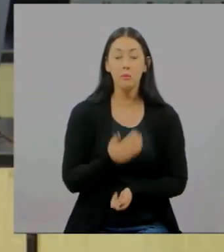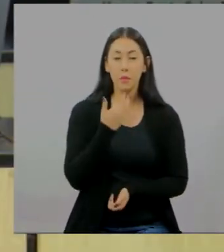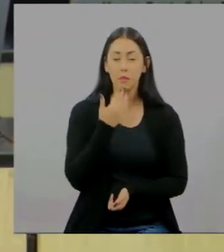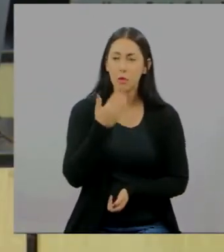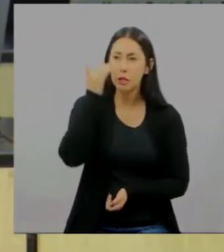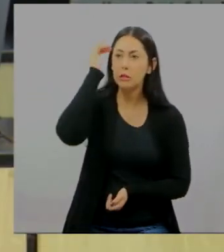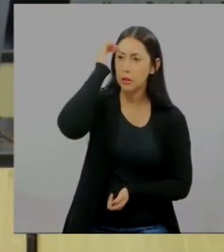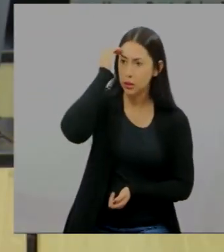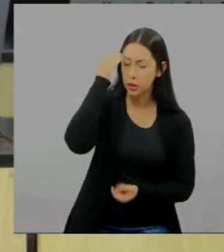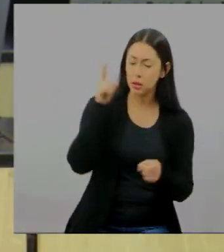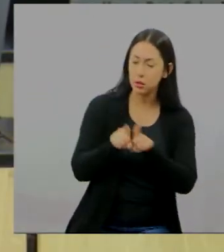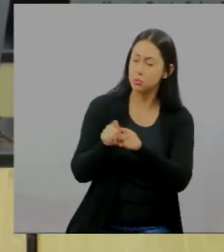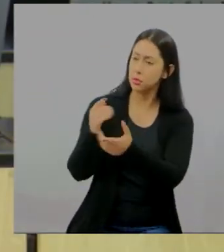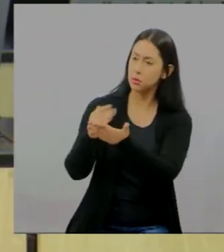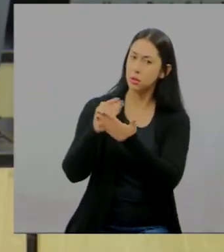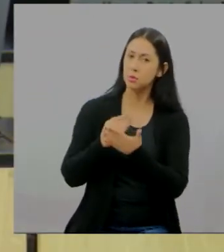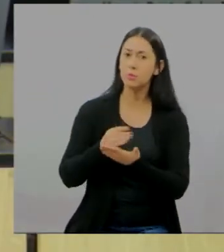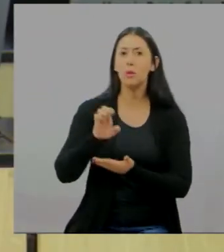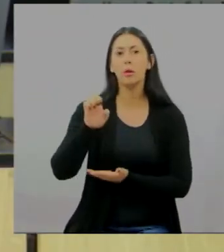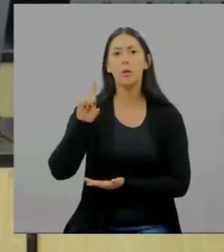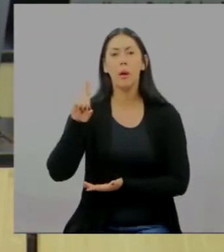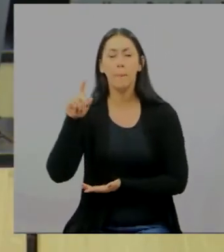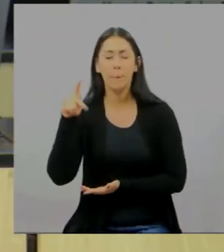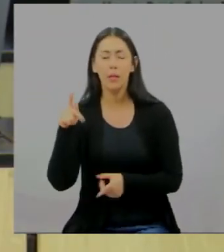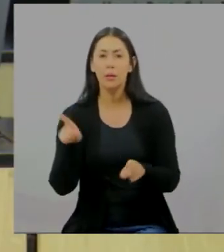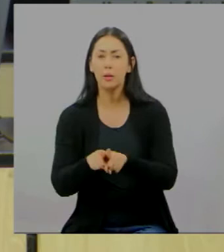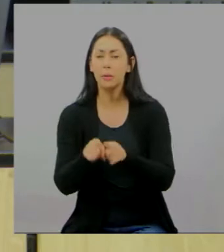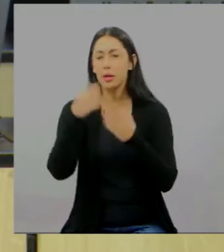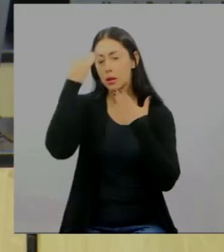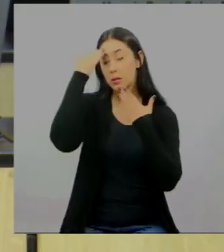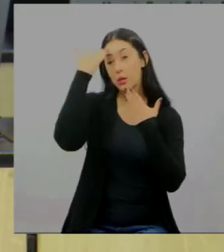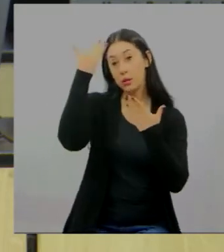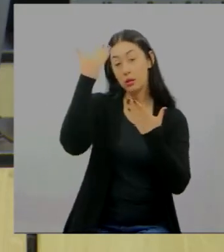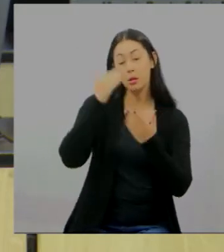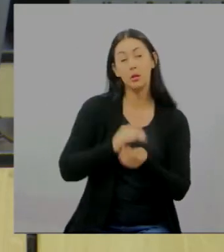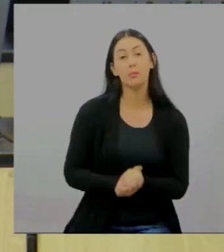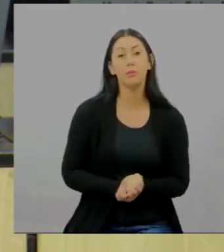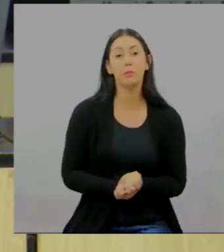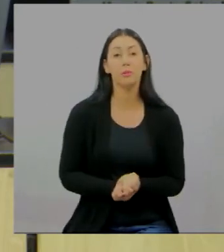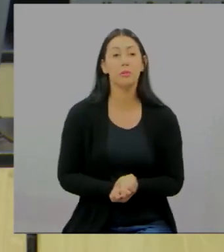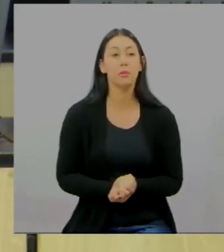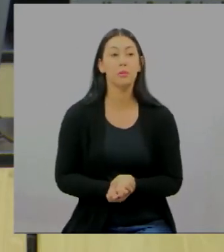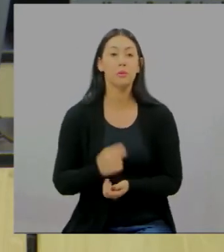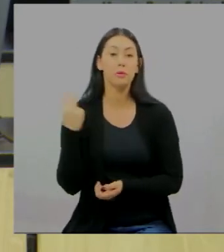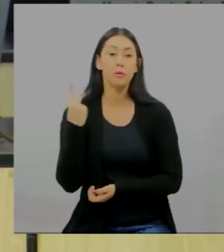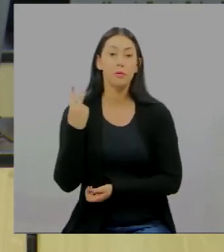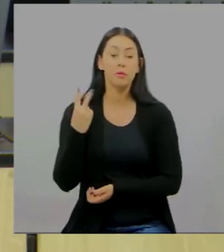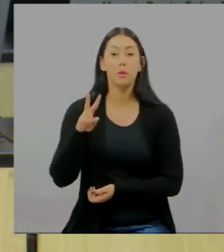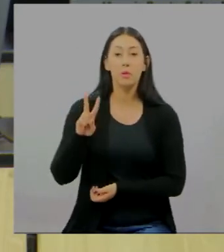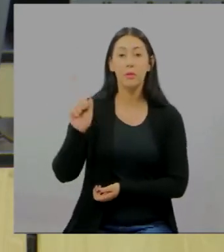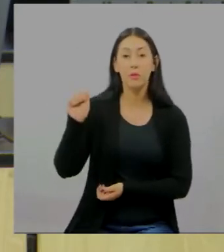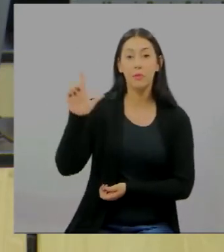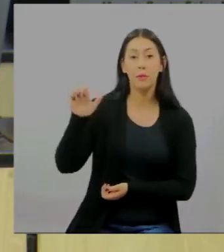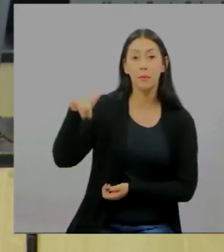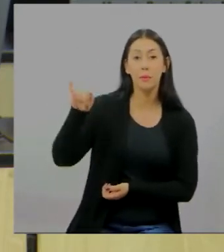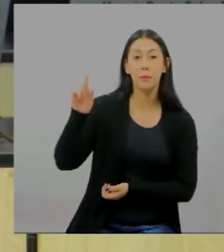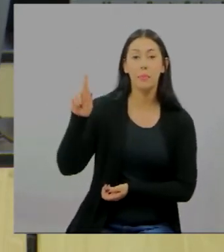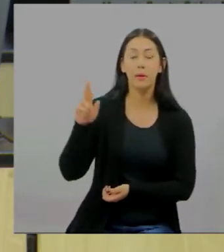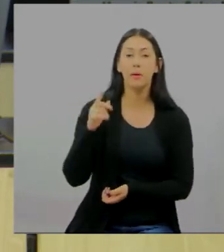aos préstimos desta concessionária e, antecipando agradecimento pela atenção dispensada, subscrevemos. Vereador Valmir Parque, do Meia